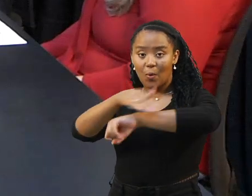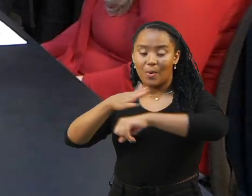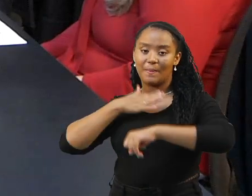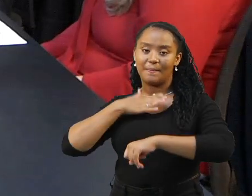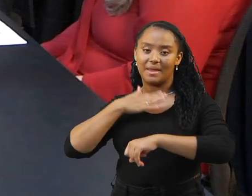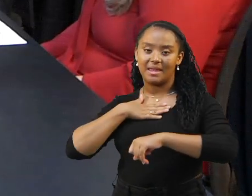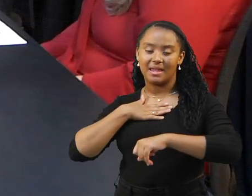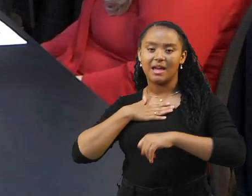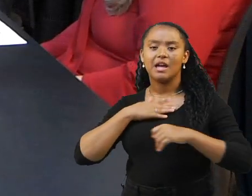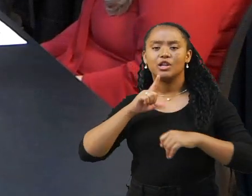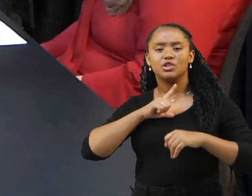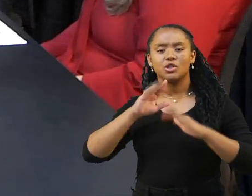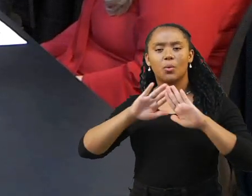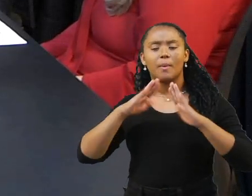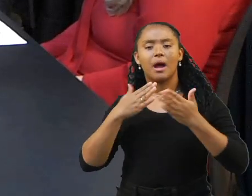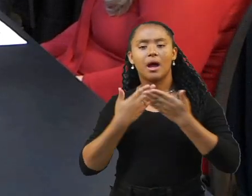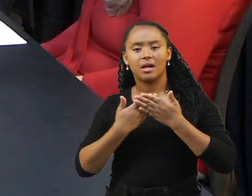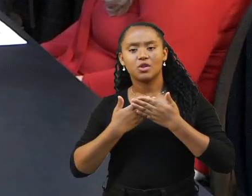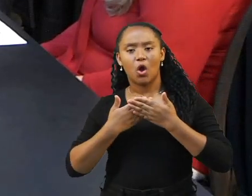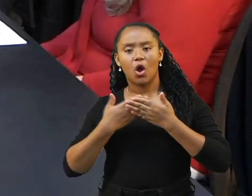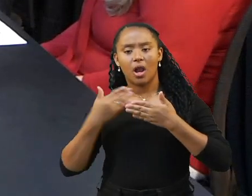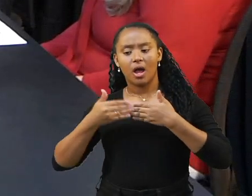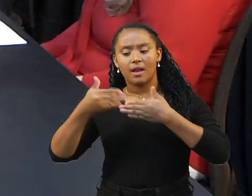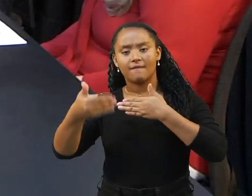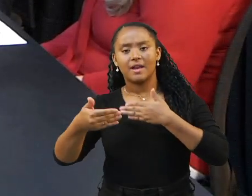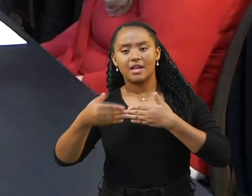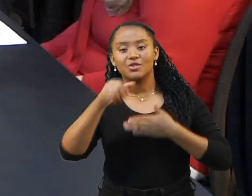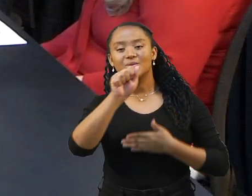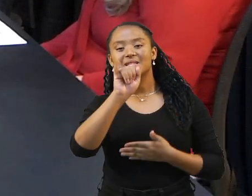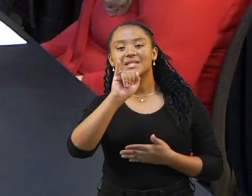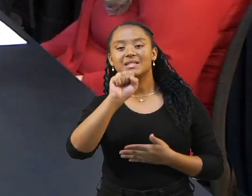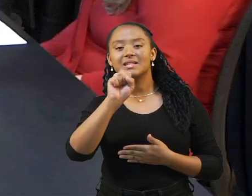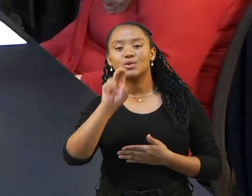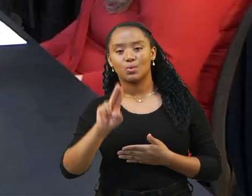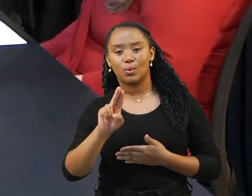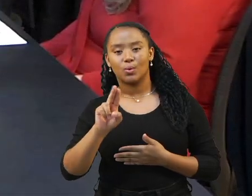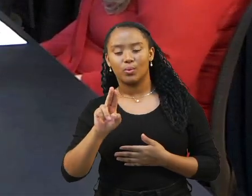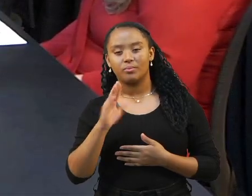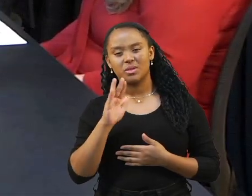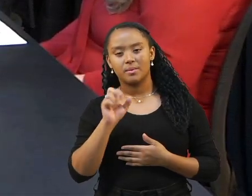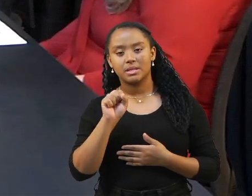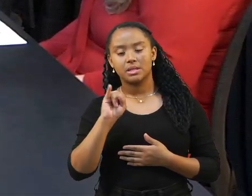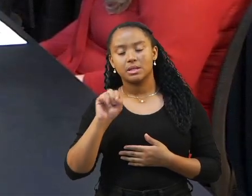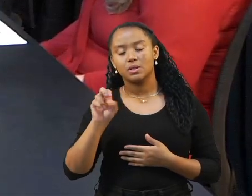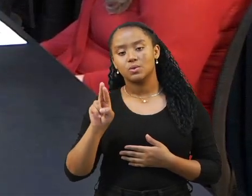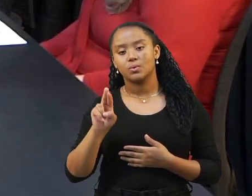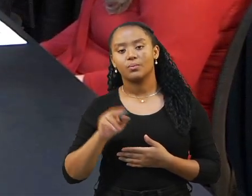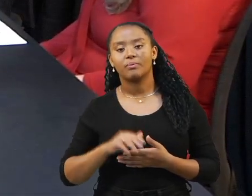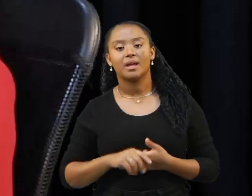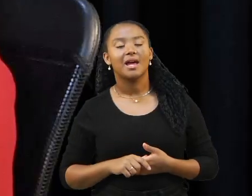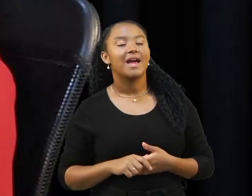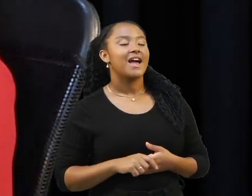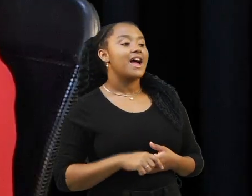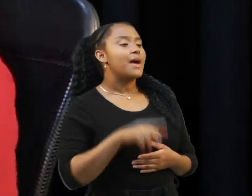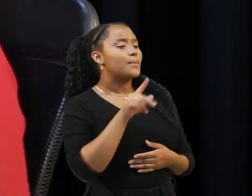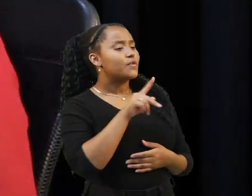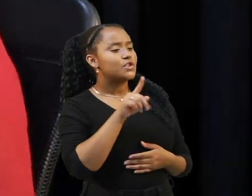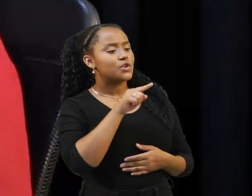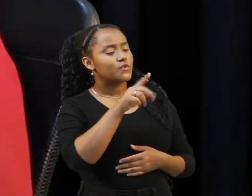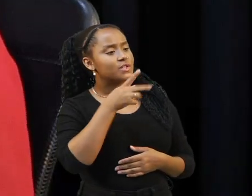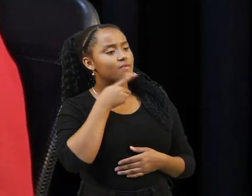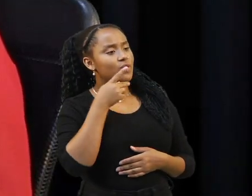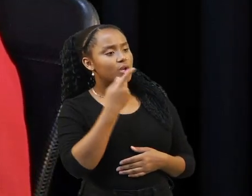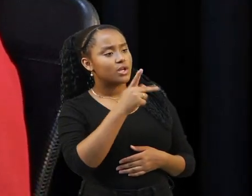colégio, ainda se não me engano. É do Cesu. Do Cesu. É lá em frente ali. Professora, e a senhora conta, né, que sua família era